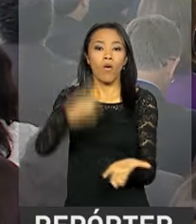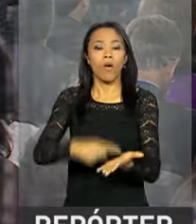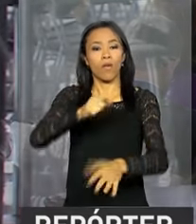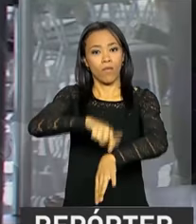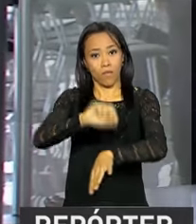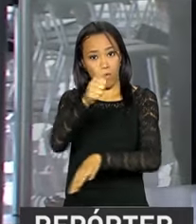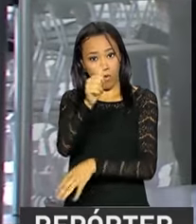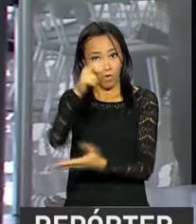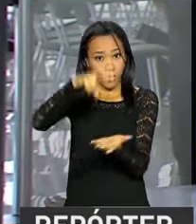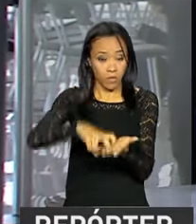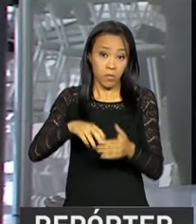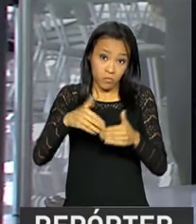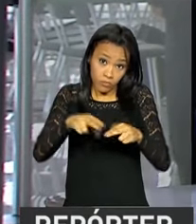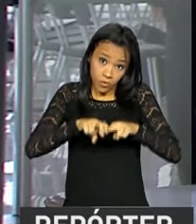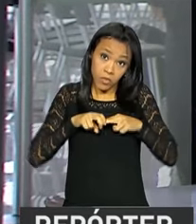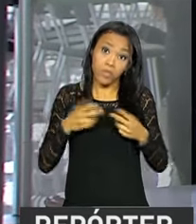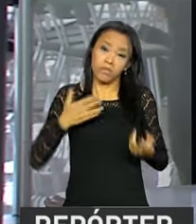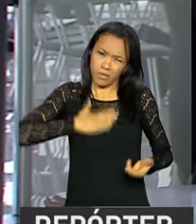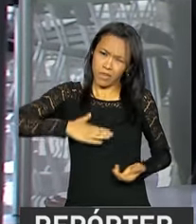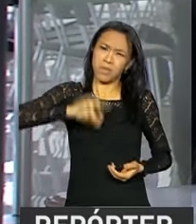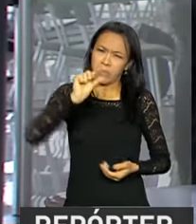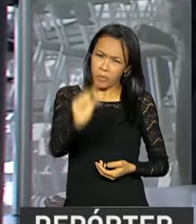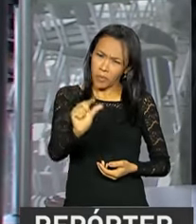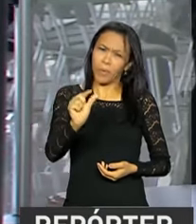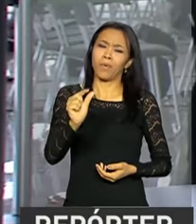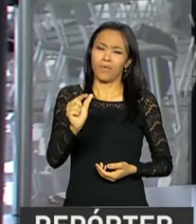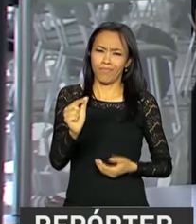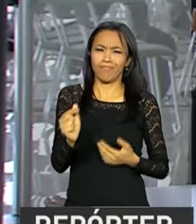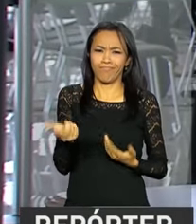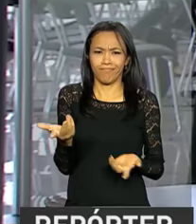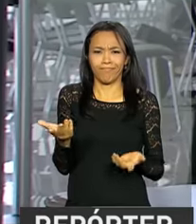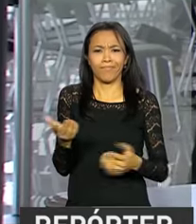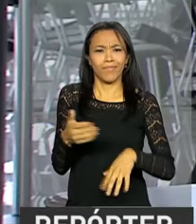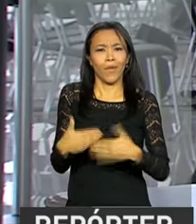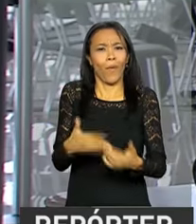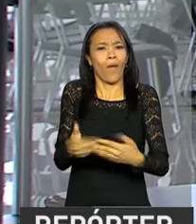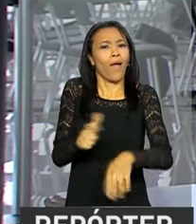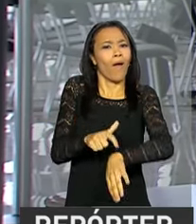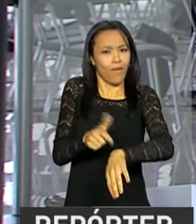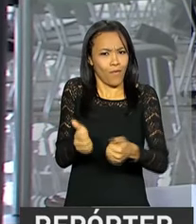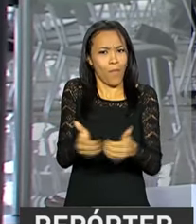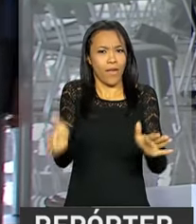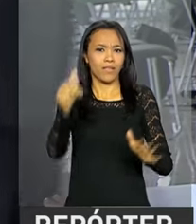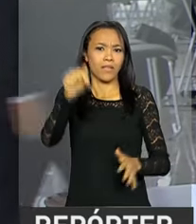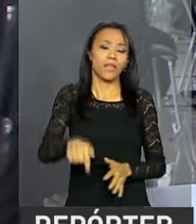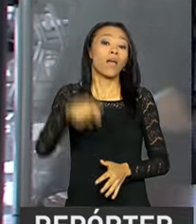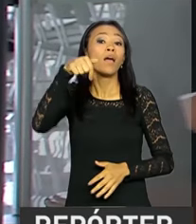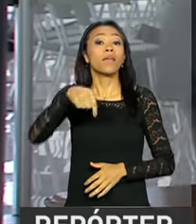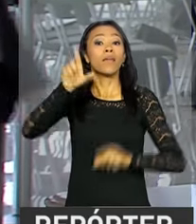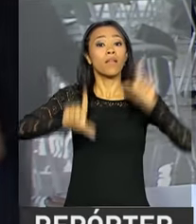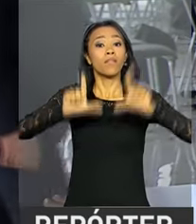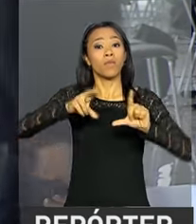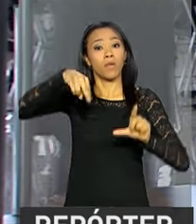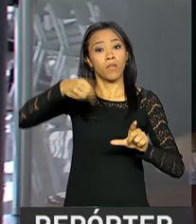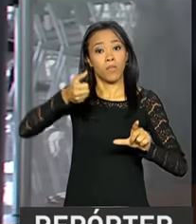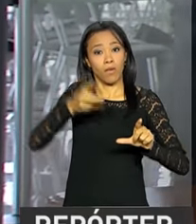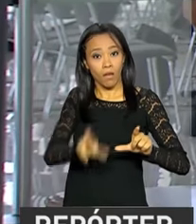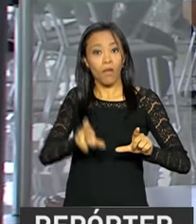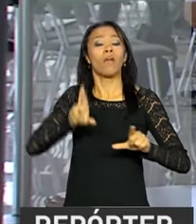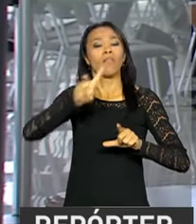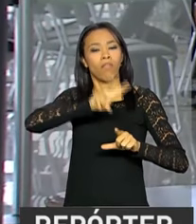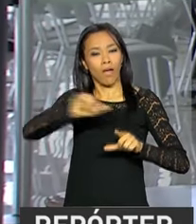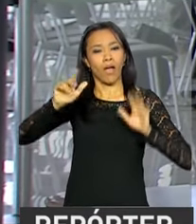manhã, portanto, deve começar daqui a pouco, a qualquer momento aqui no Palácio do Planalto. A TV NBR transmite ao vivo